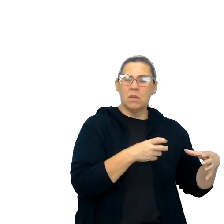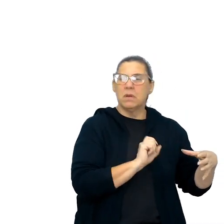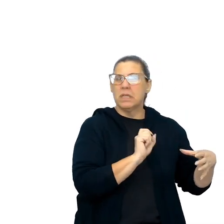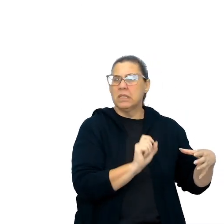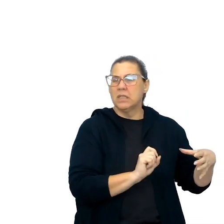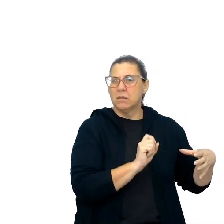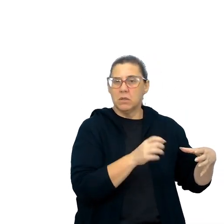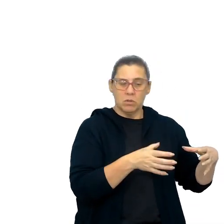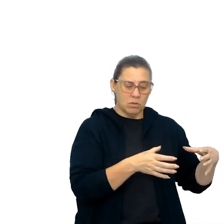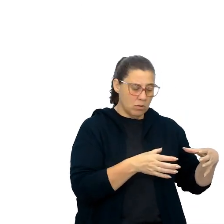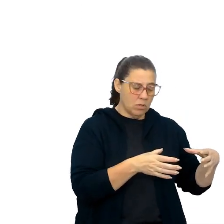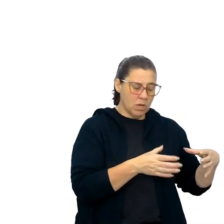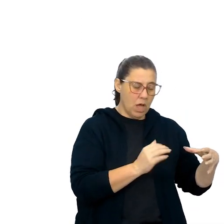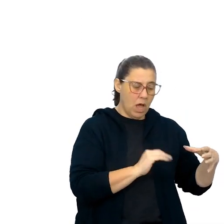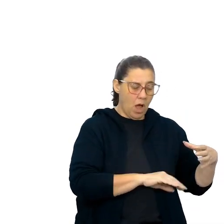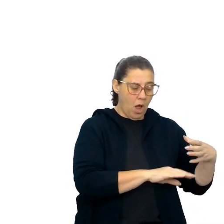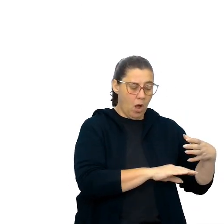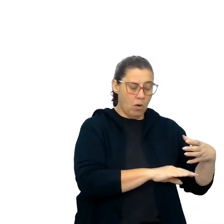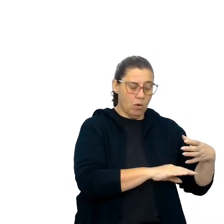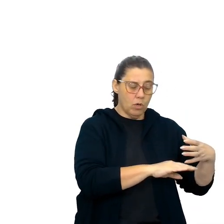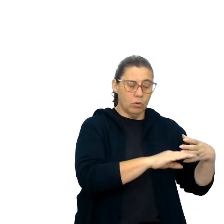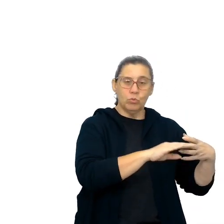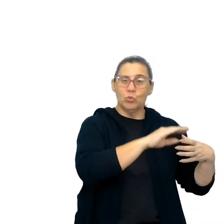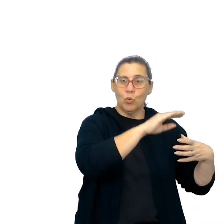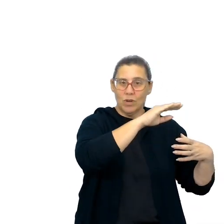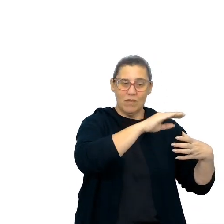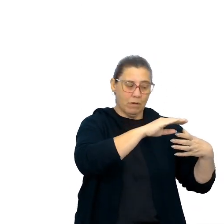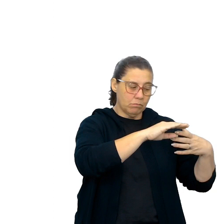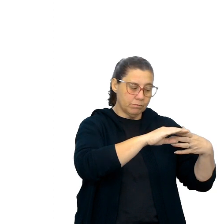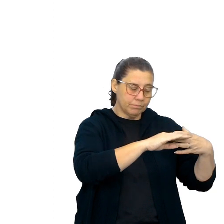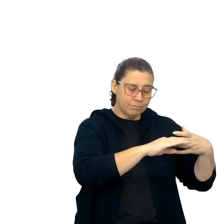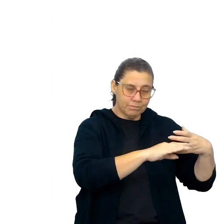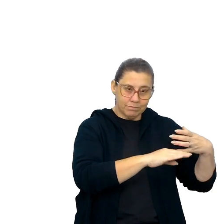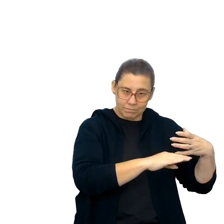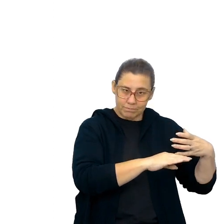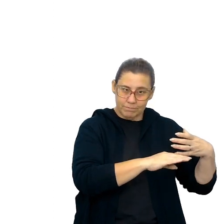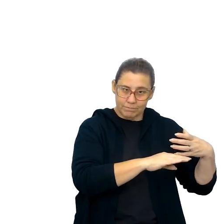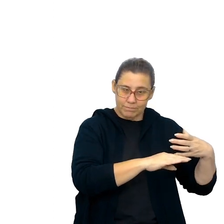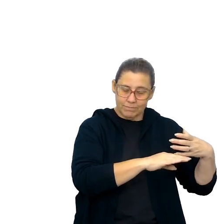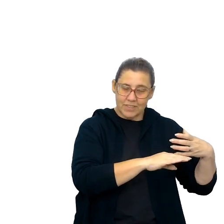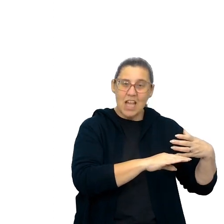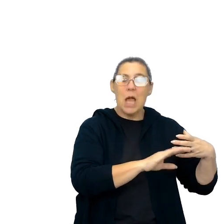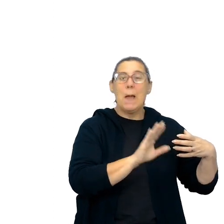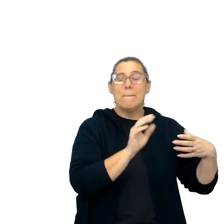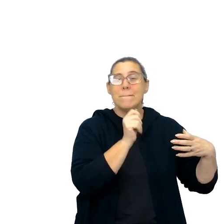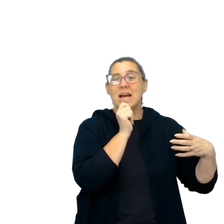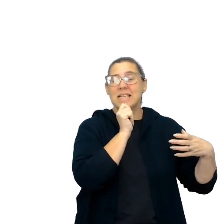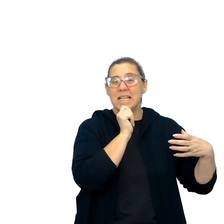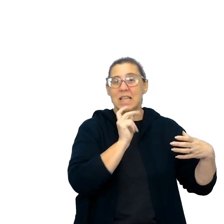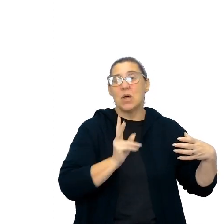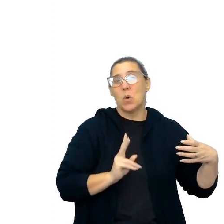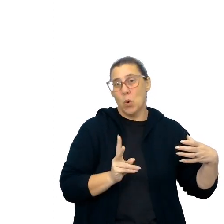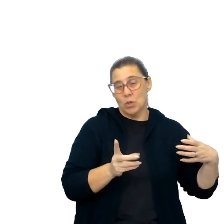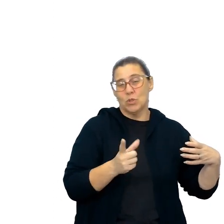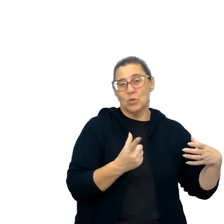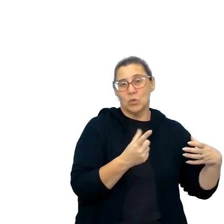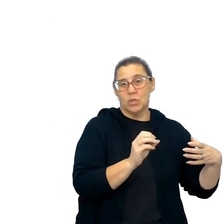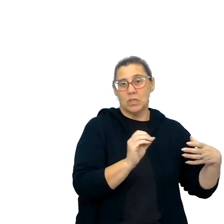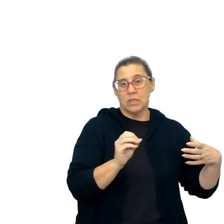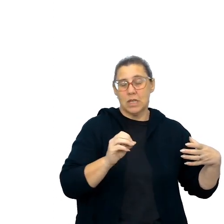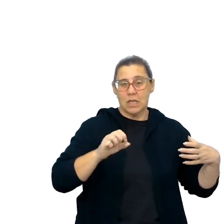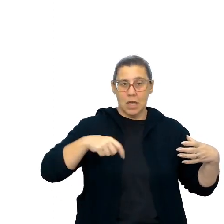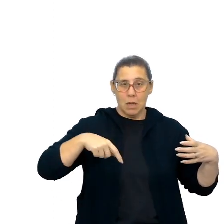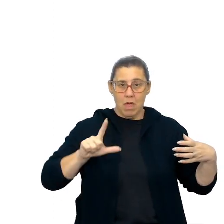observamos que a altura da água ela diminui. Porém, ainda se mantém os 100